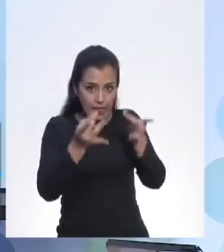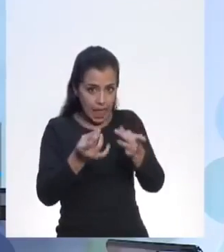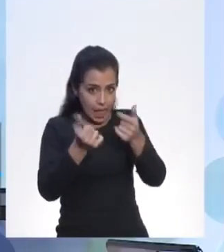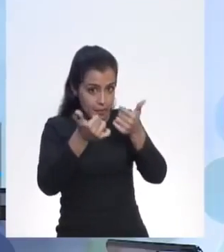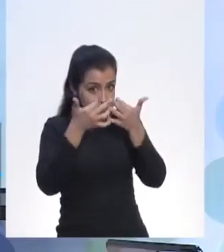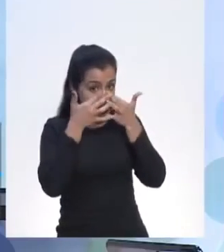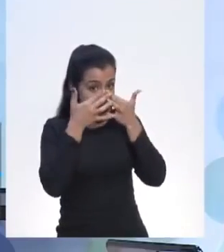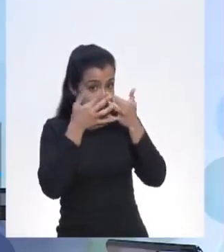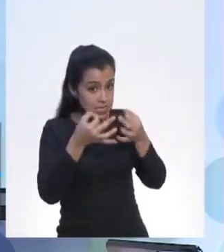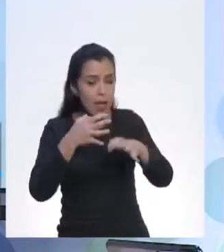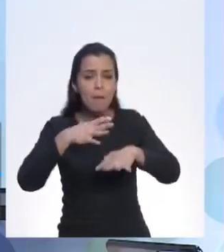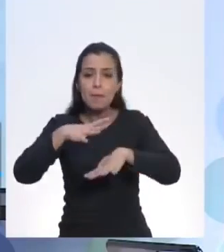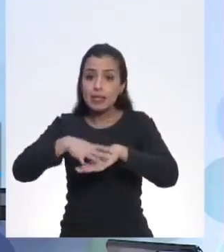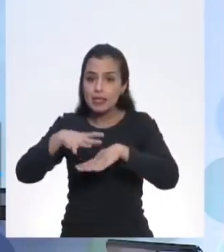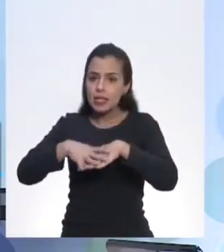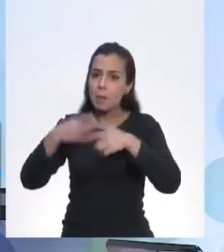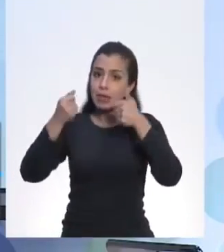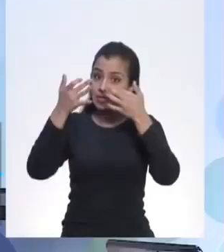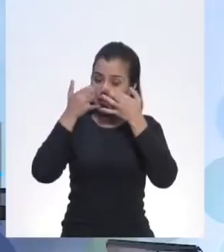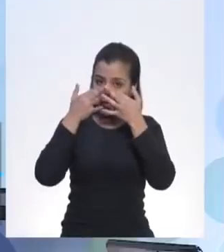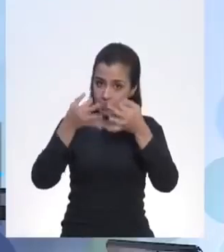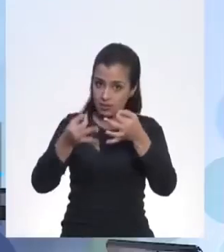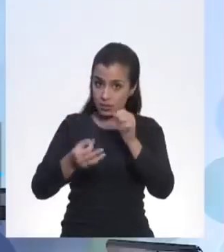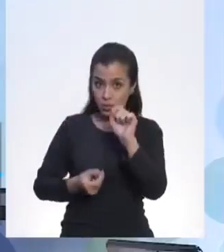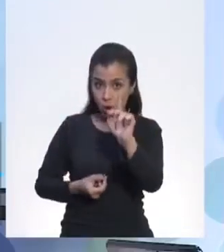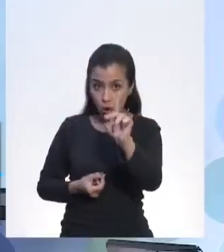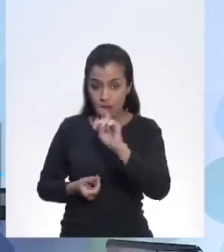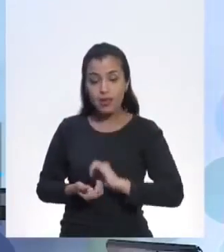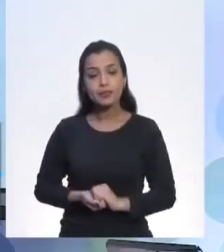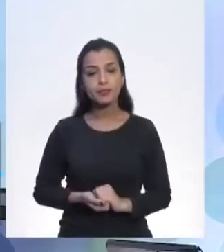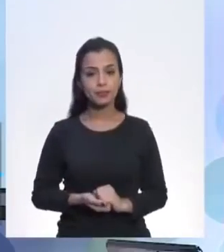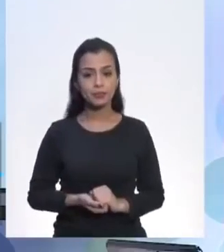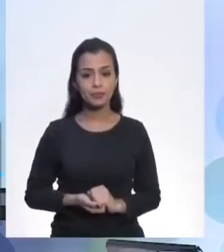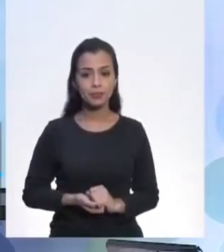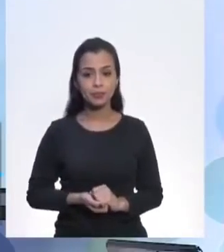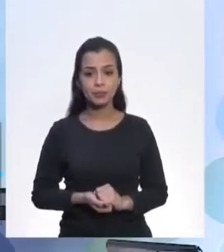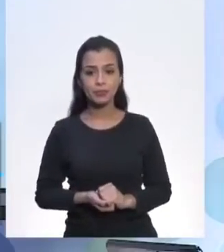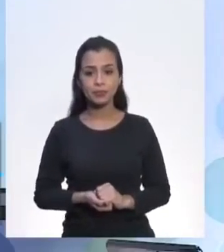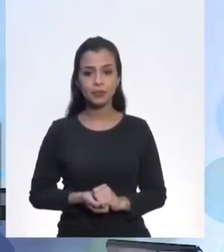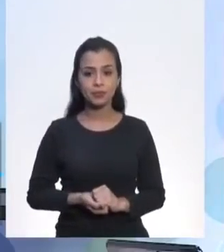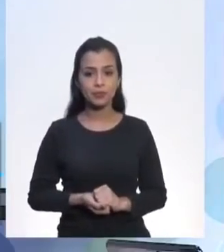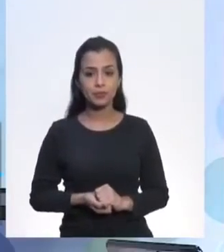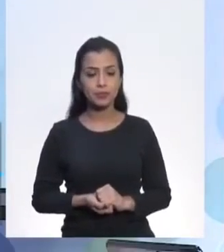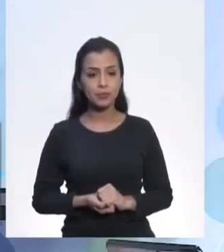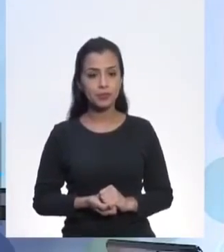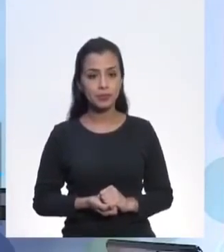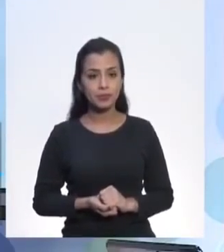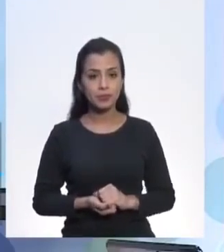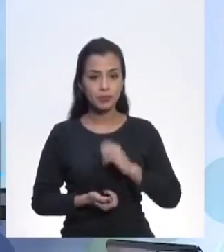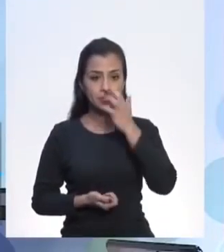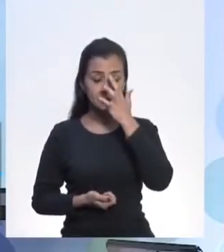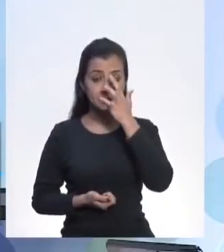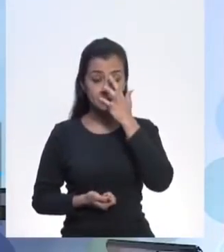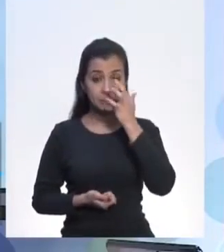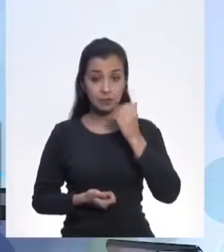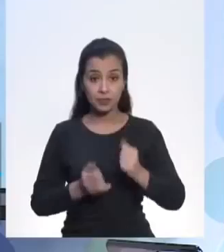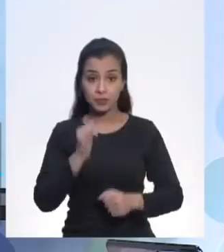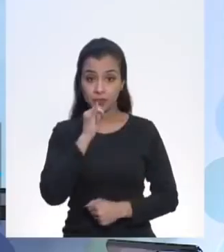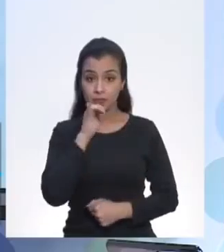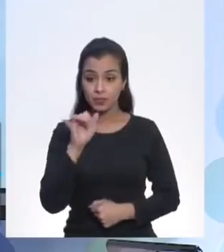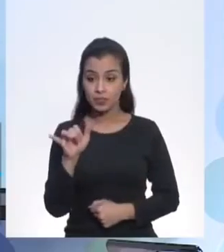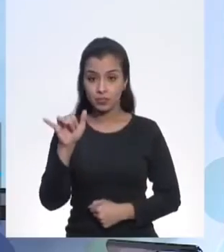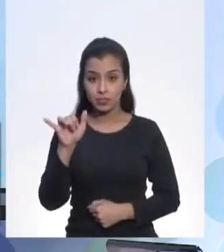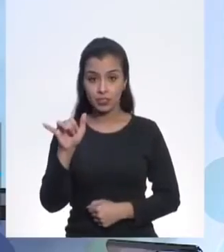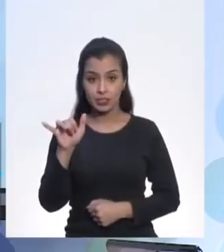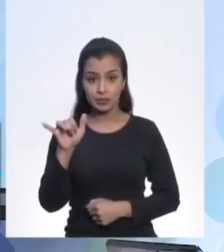concentrar. Matemática tem que estar concentrado, ok? Então, vem aqui comigo. Olha a nossa função. 3x²